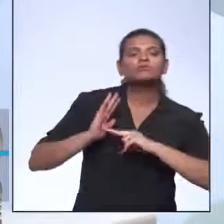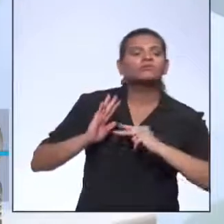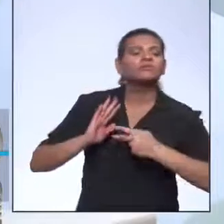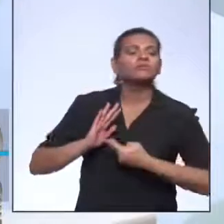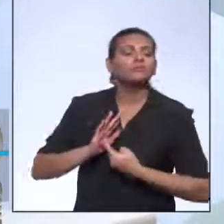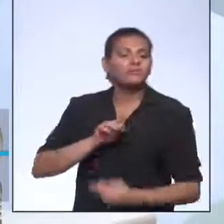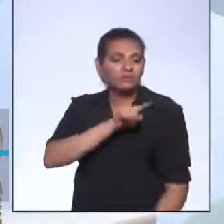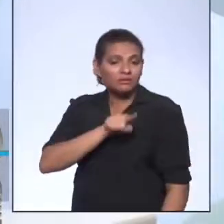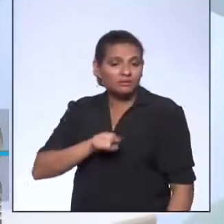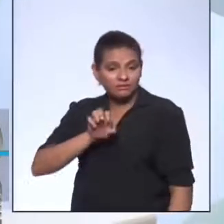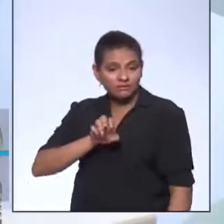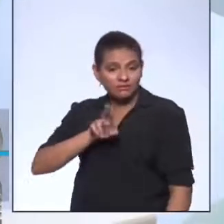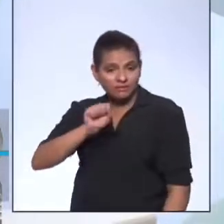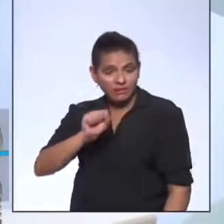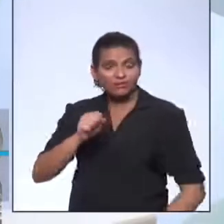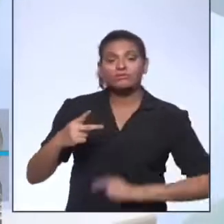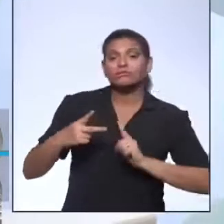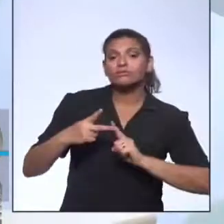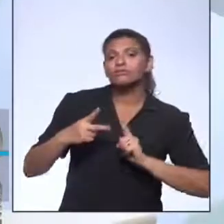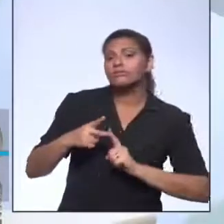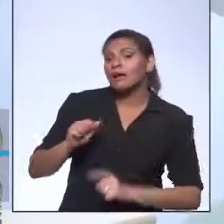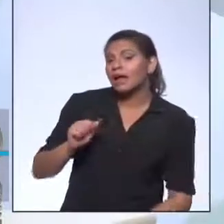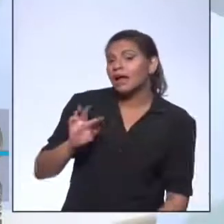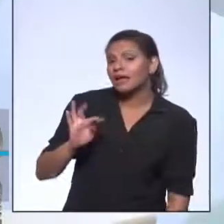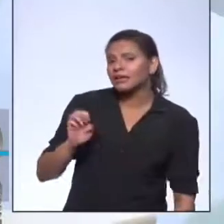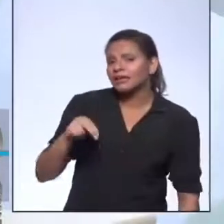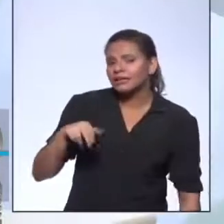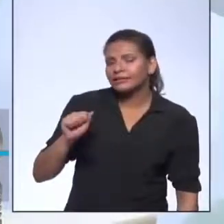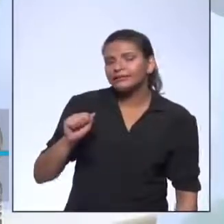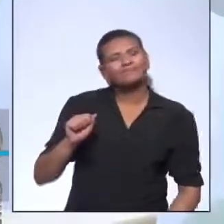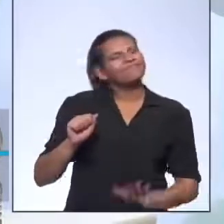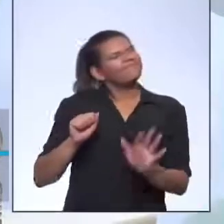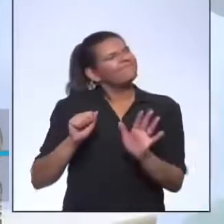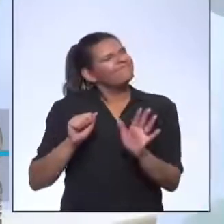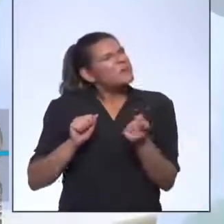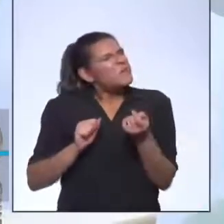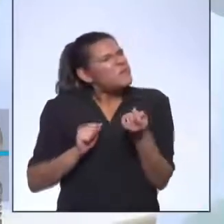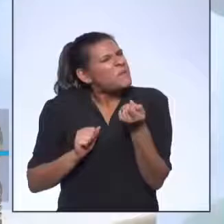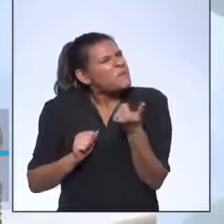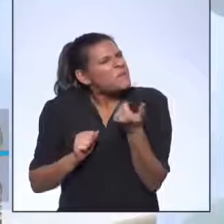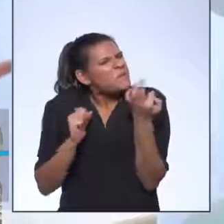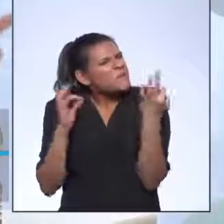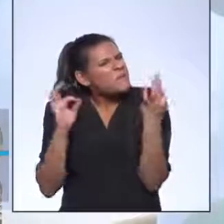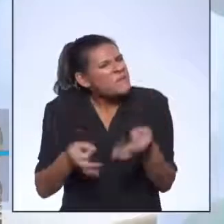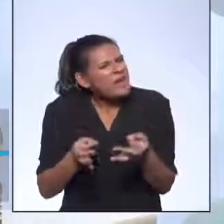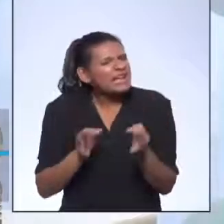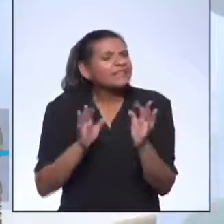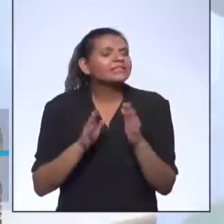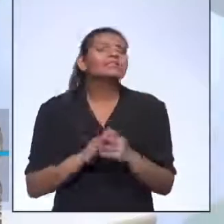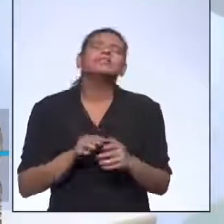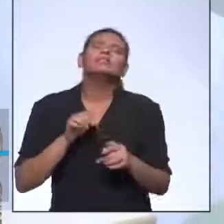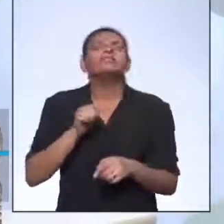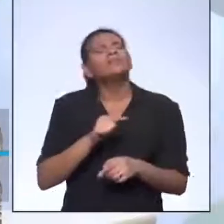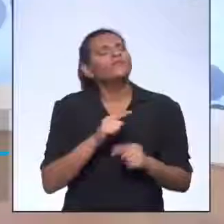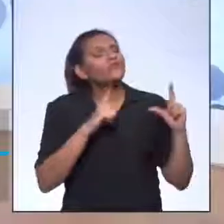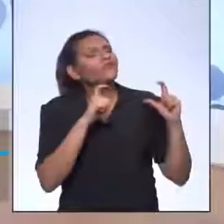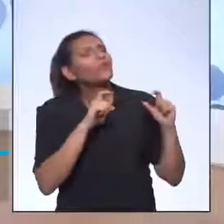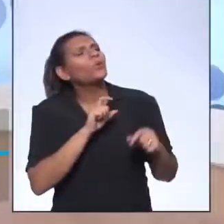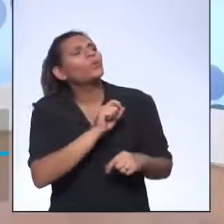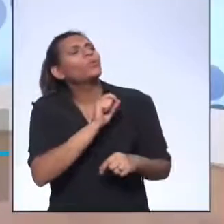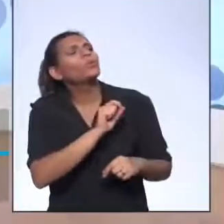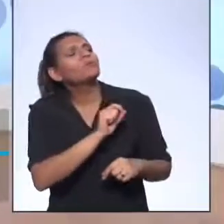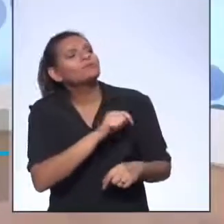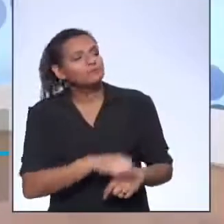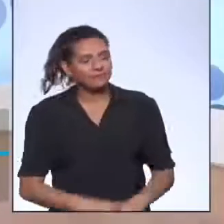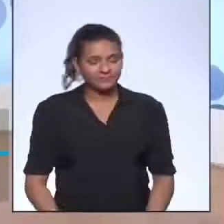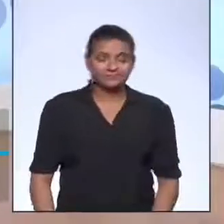e Atenas. Quase, hein, Cauã? Chegou lá, quase lá. O que a imagem representa, professora?